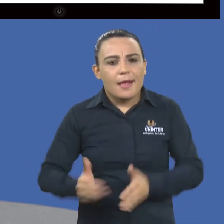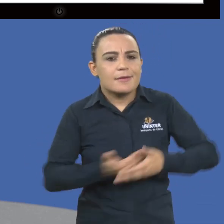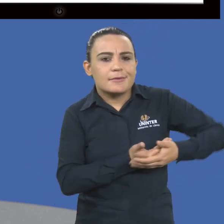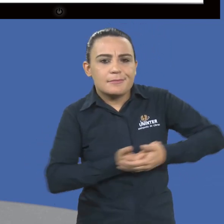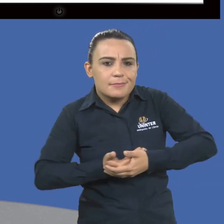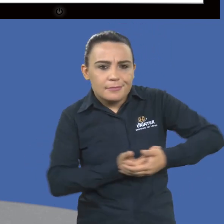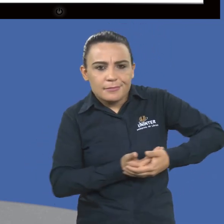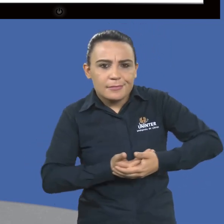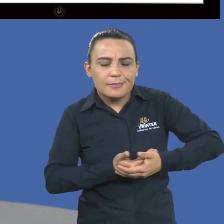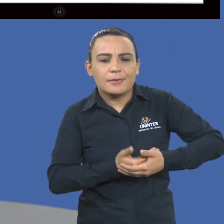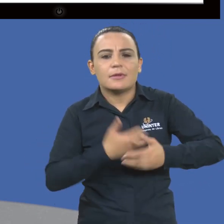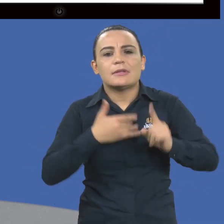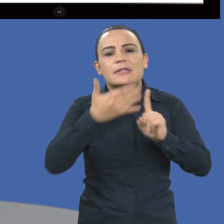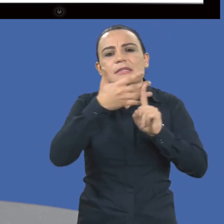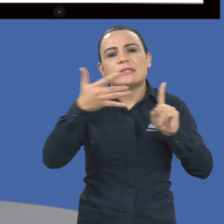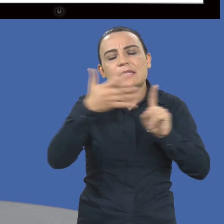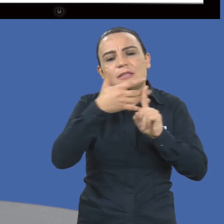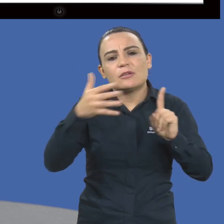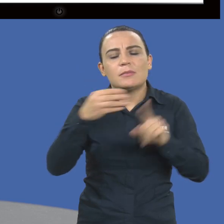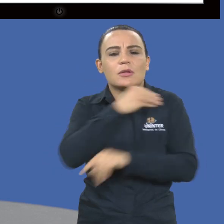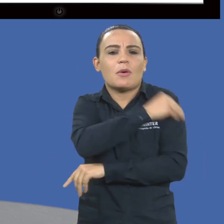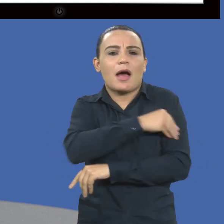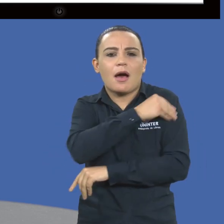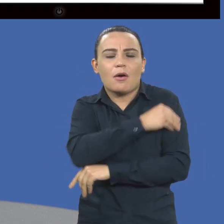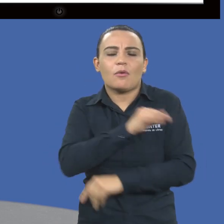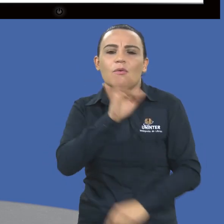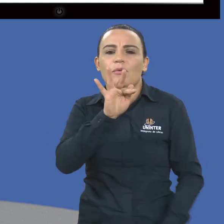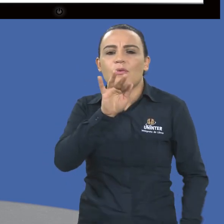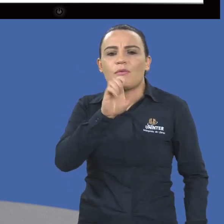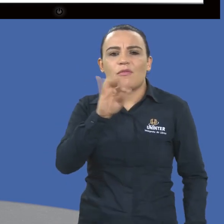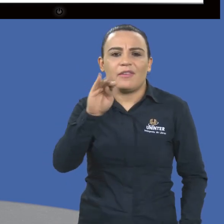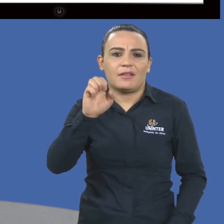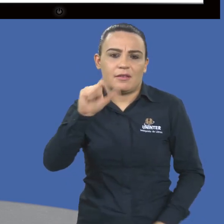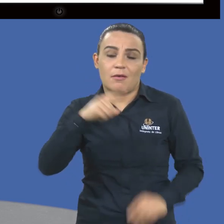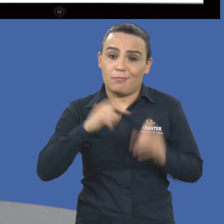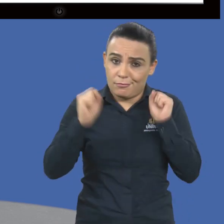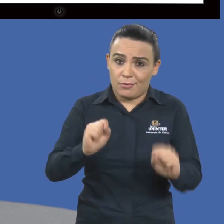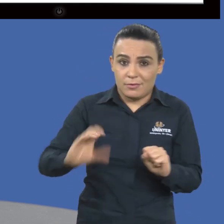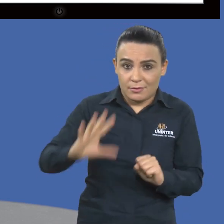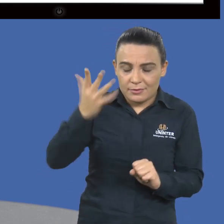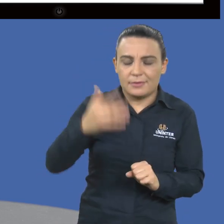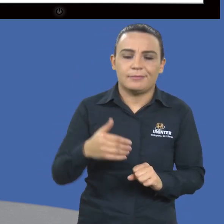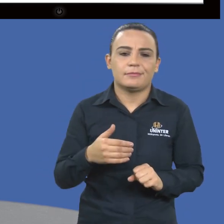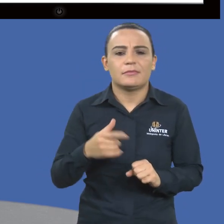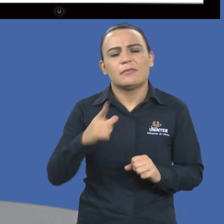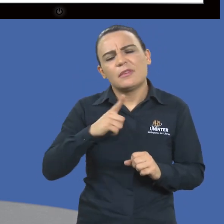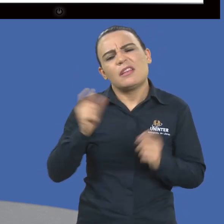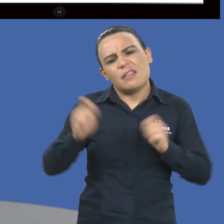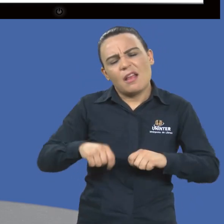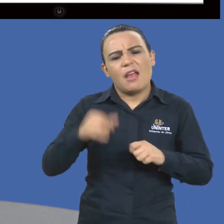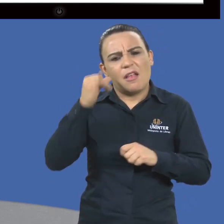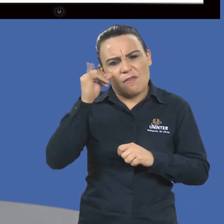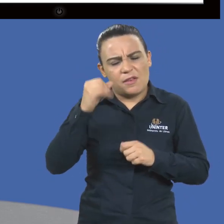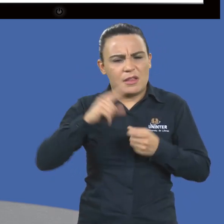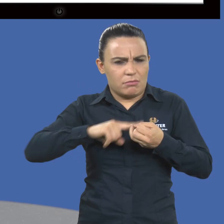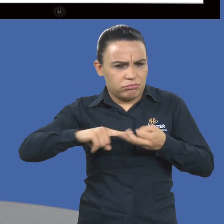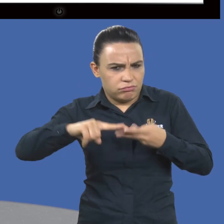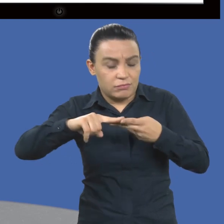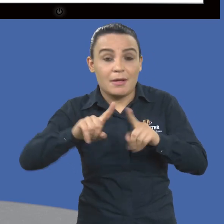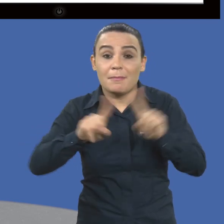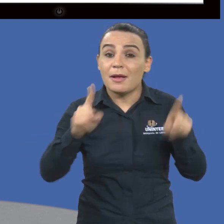diante. Mas, para a síndrome de Down, não existe prevenção,